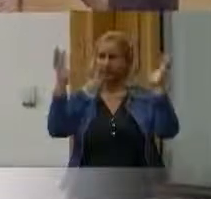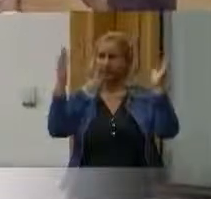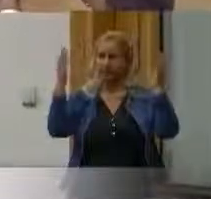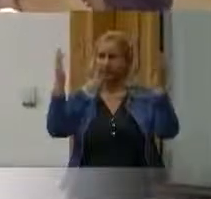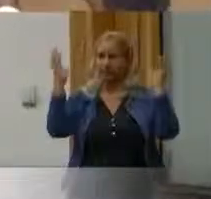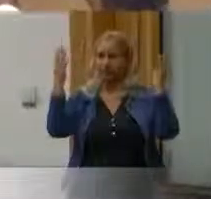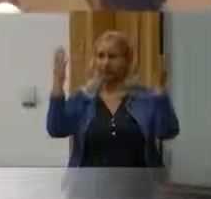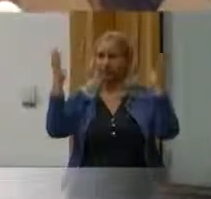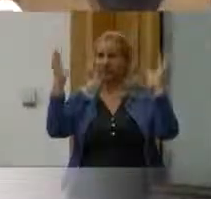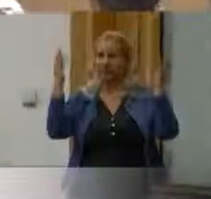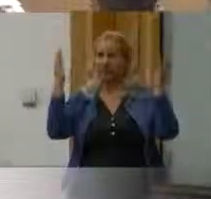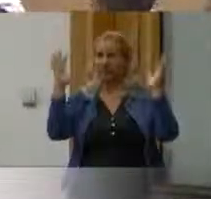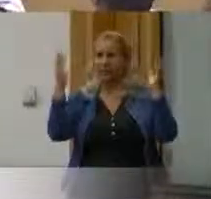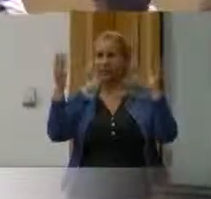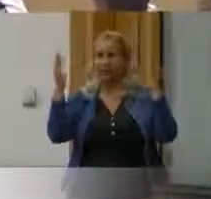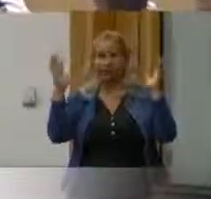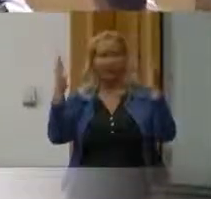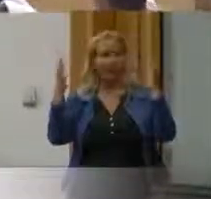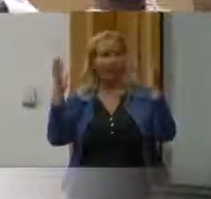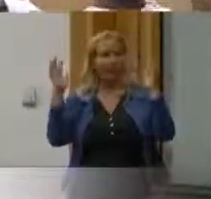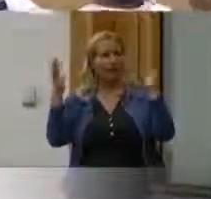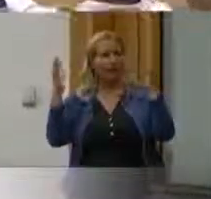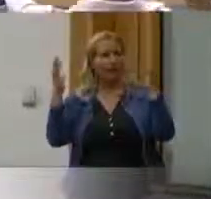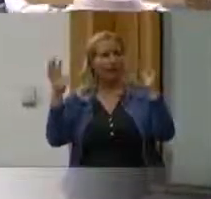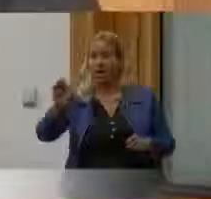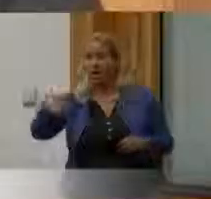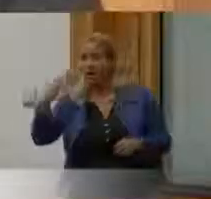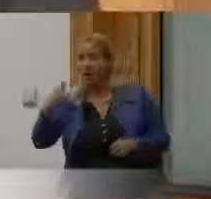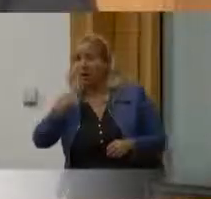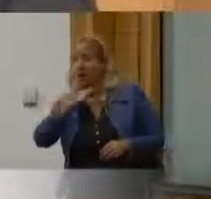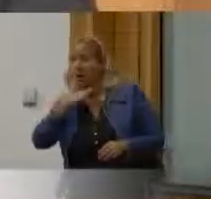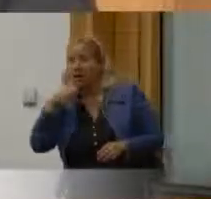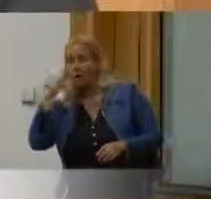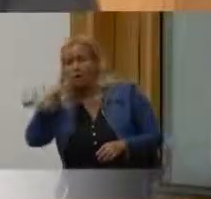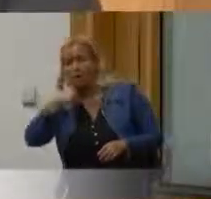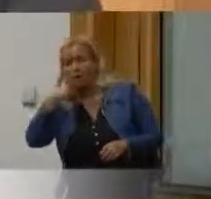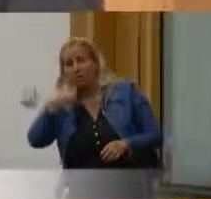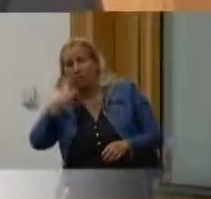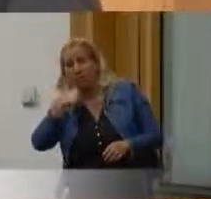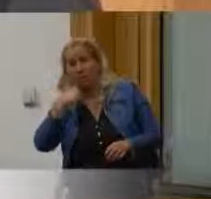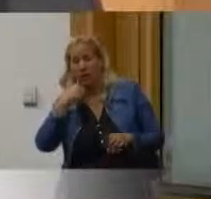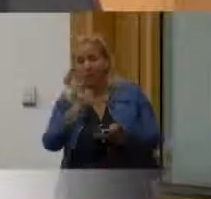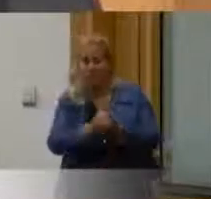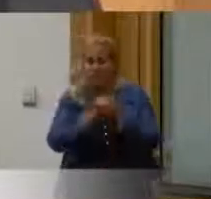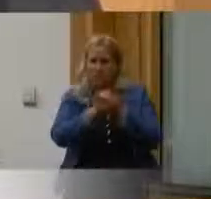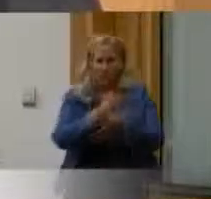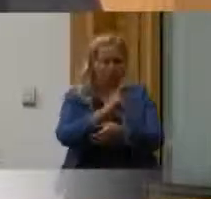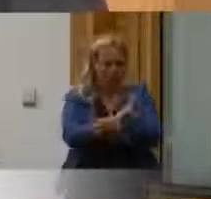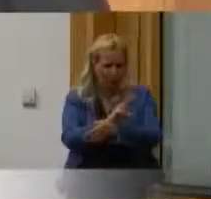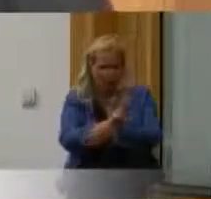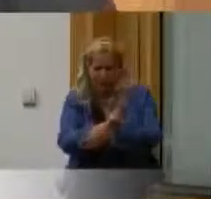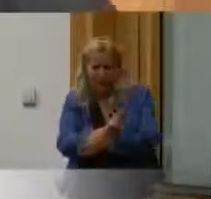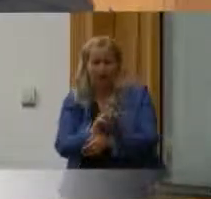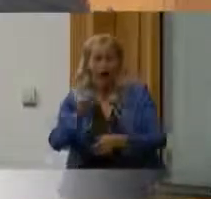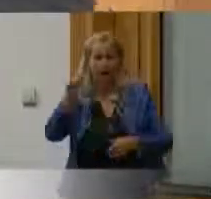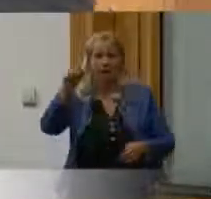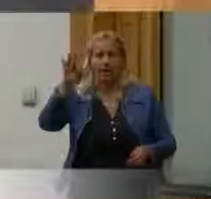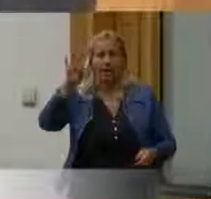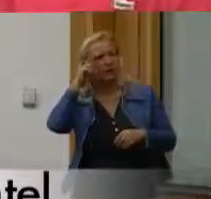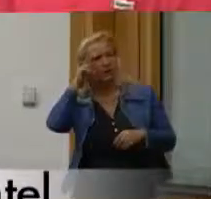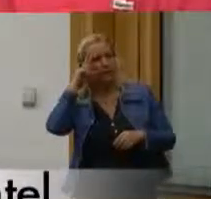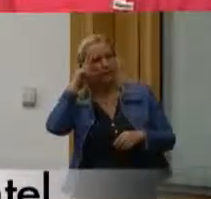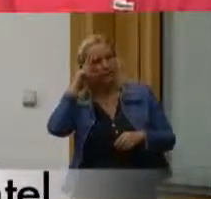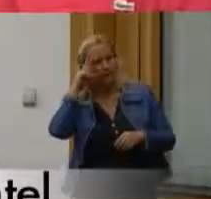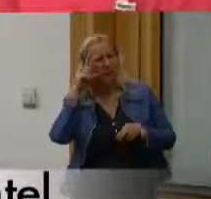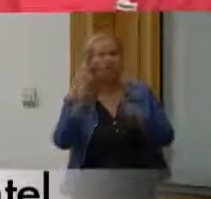Shows no último dia 5 e atraiu dezenas de pessoas. Pimentel foi responsável por relatório de assédio moral na Tivit.